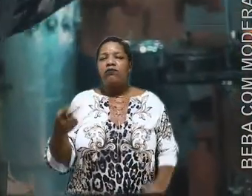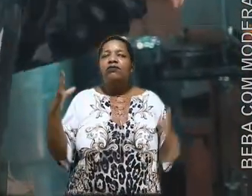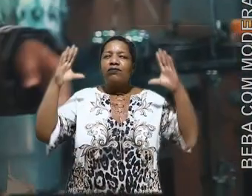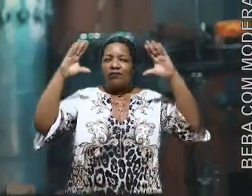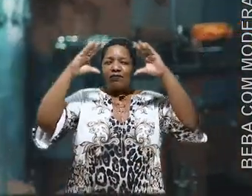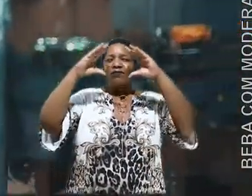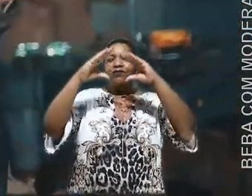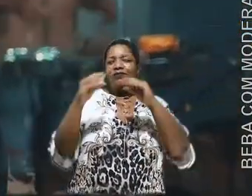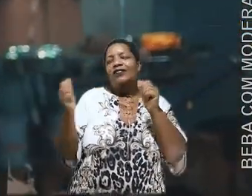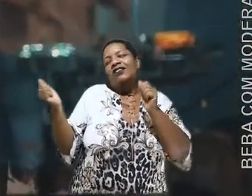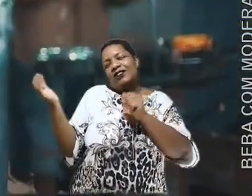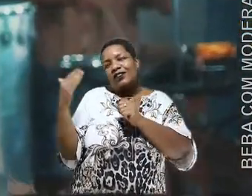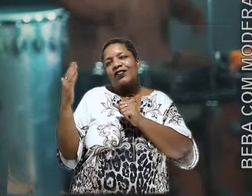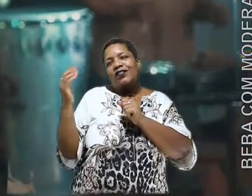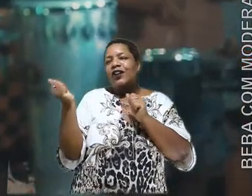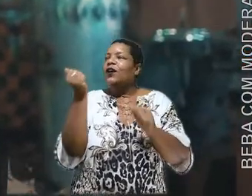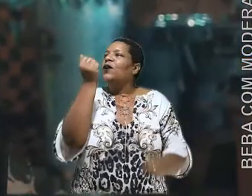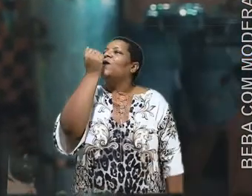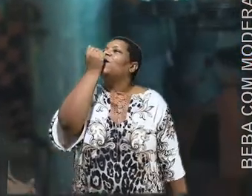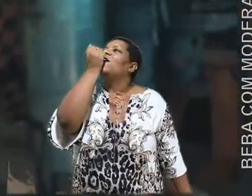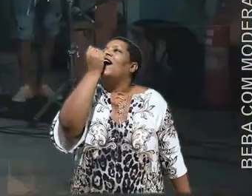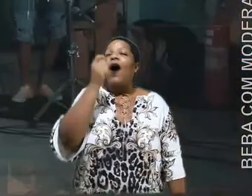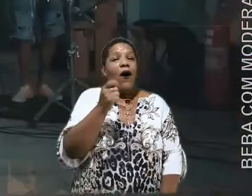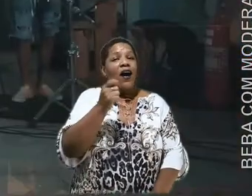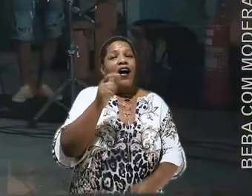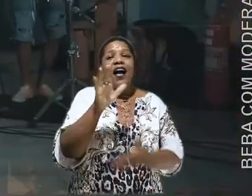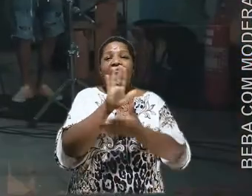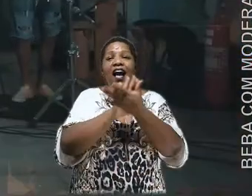bem acompanhado hein